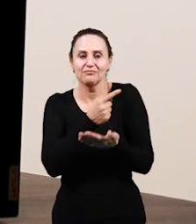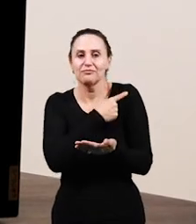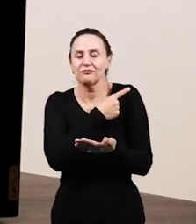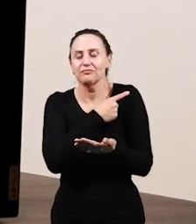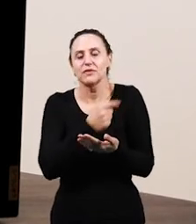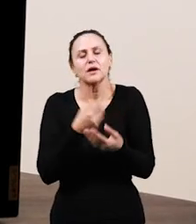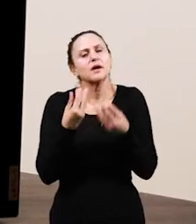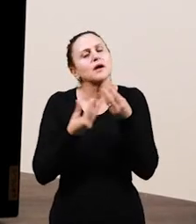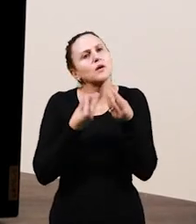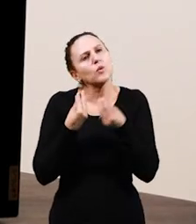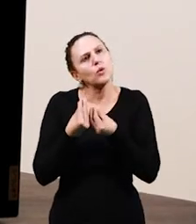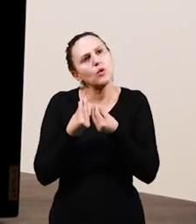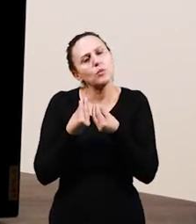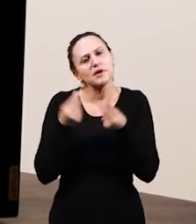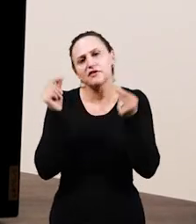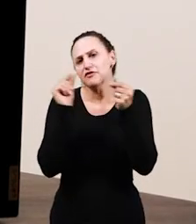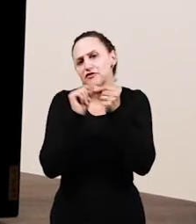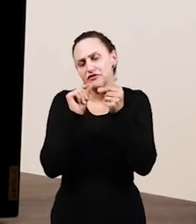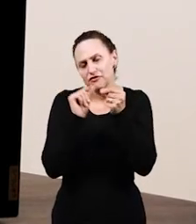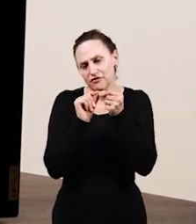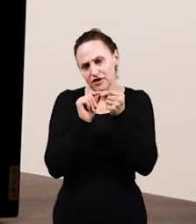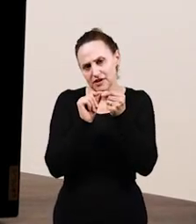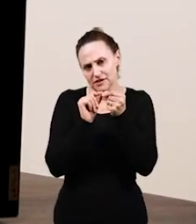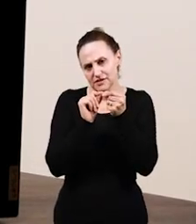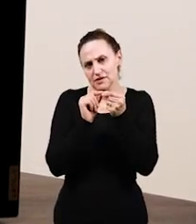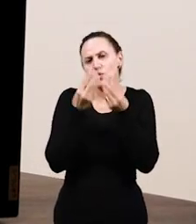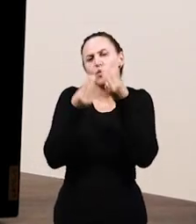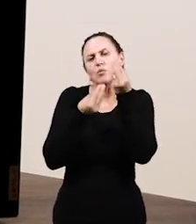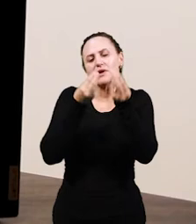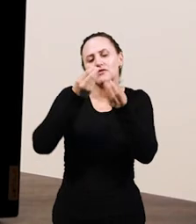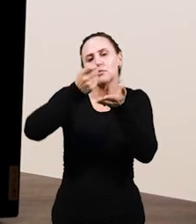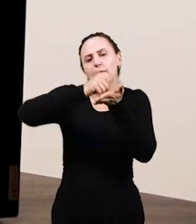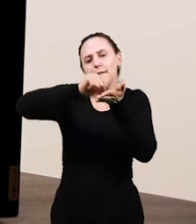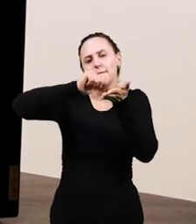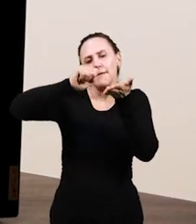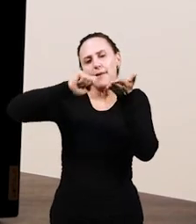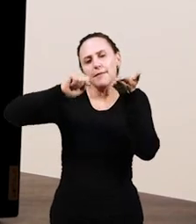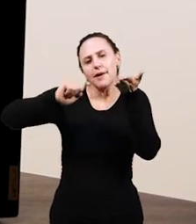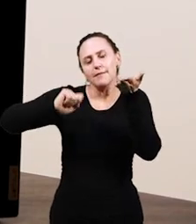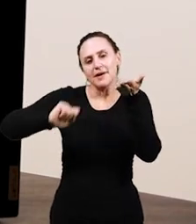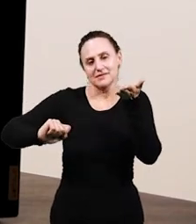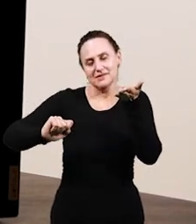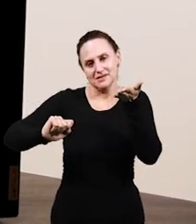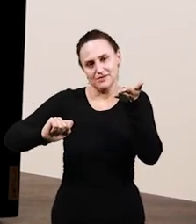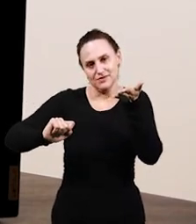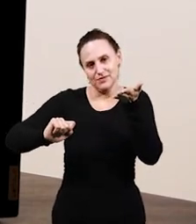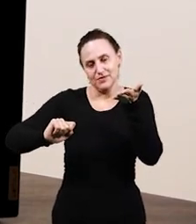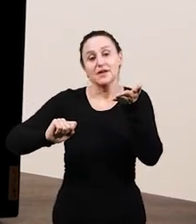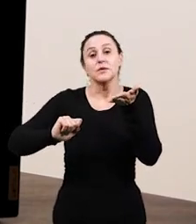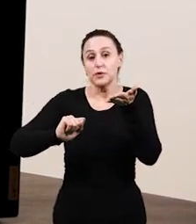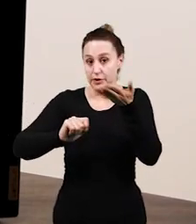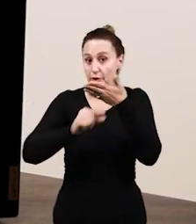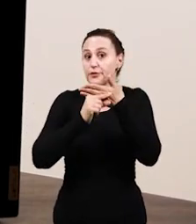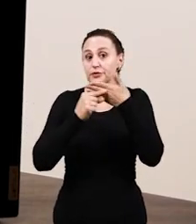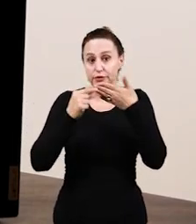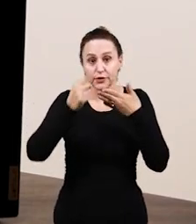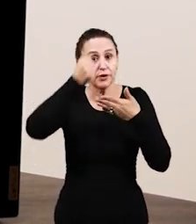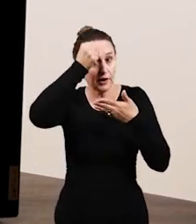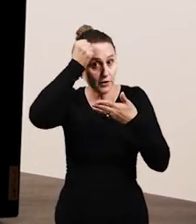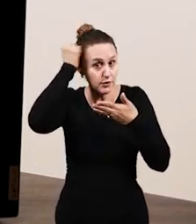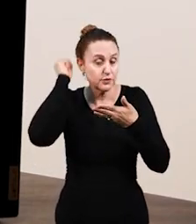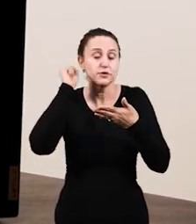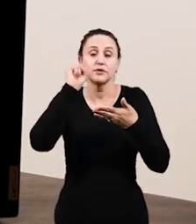que que Como é que se constituiu o curso de linguística geral como é que foi escrito né Ele é atribuído a fertilizante suas ir